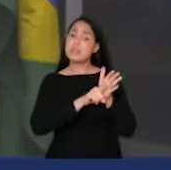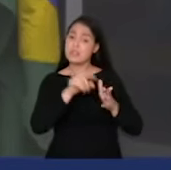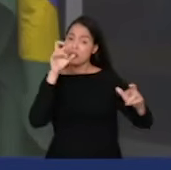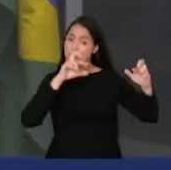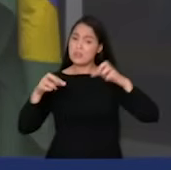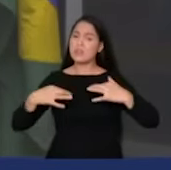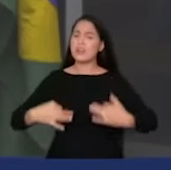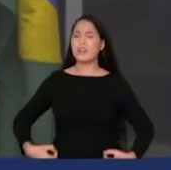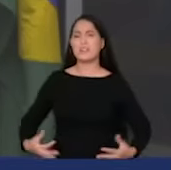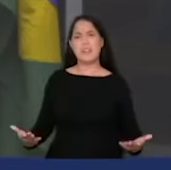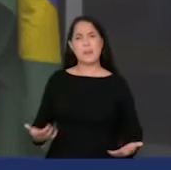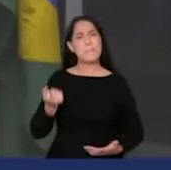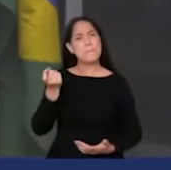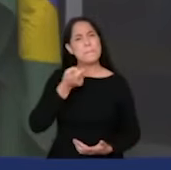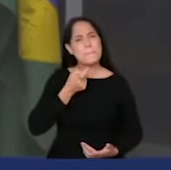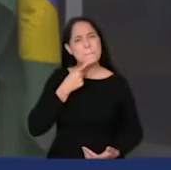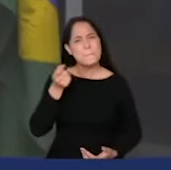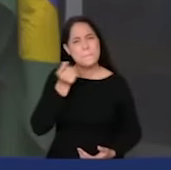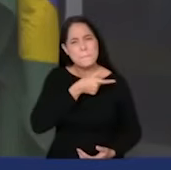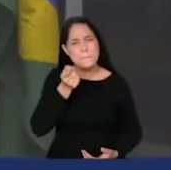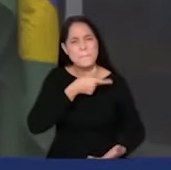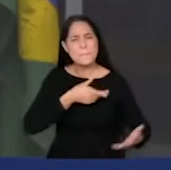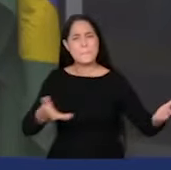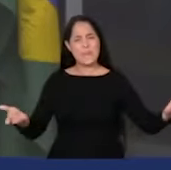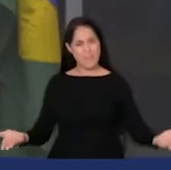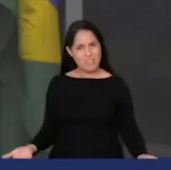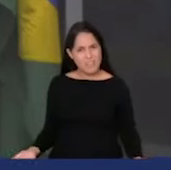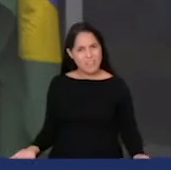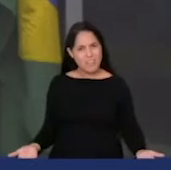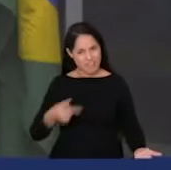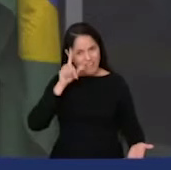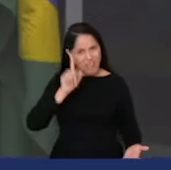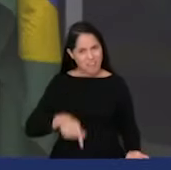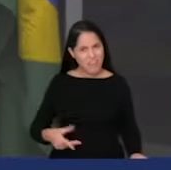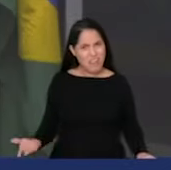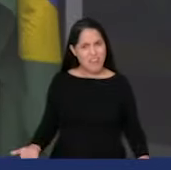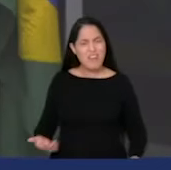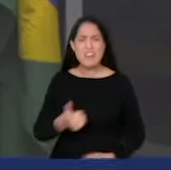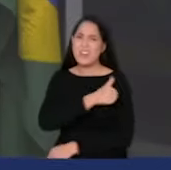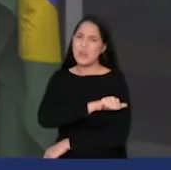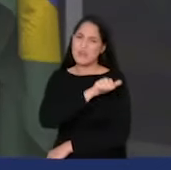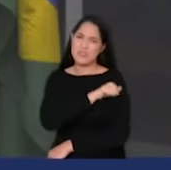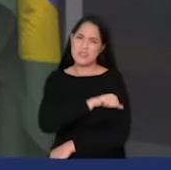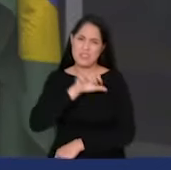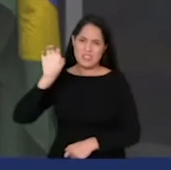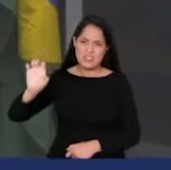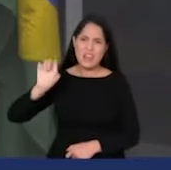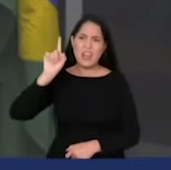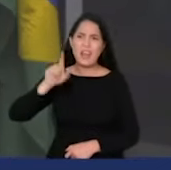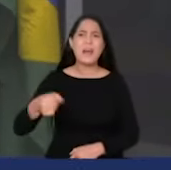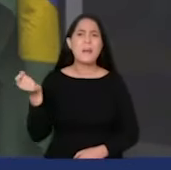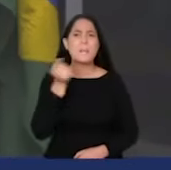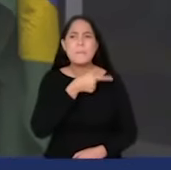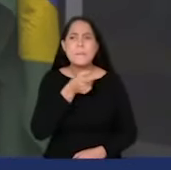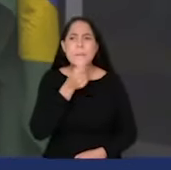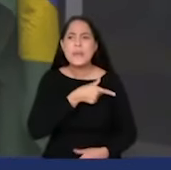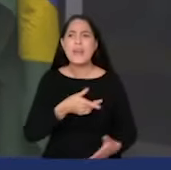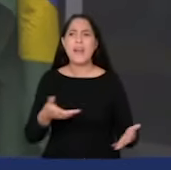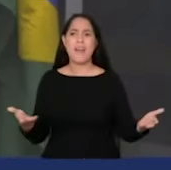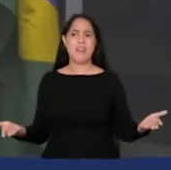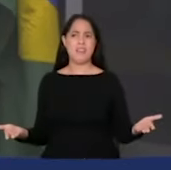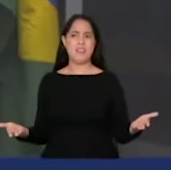Isso é piada, presidente Gilberto. O Rio de Janeiro e o estado do Rio de Janeiro é piada. Essa mesma Secretaria de